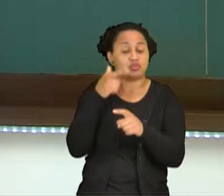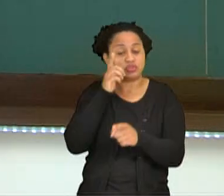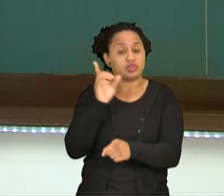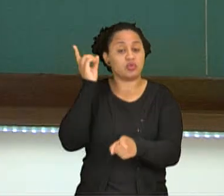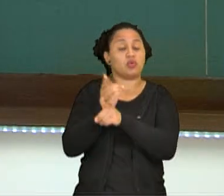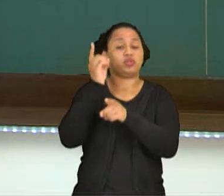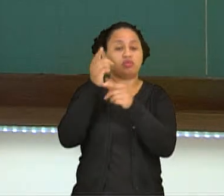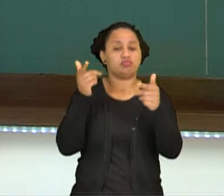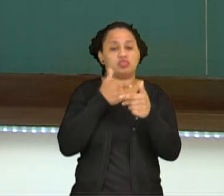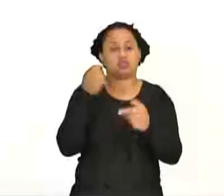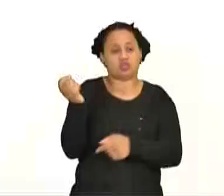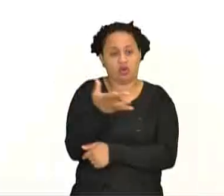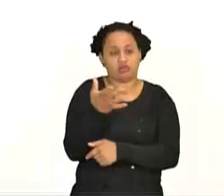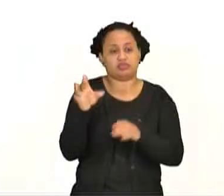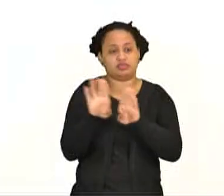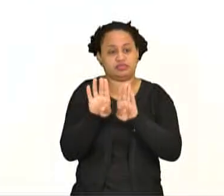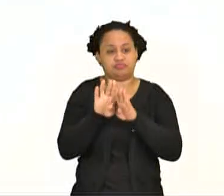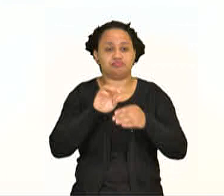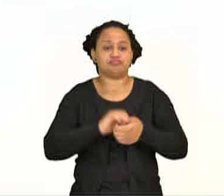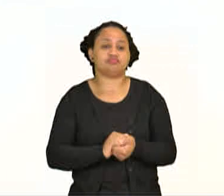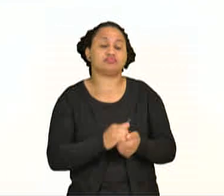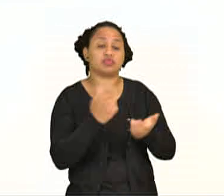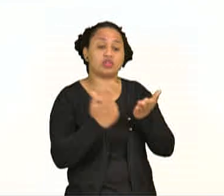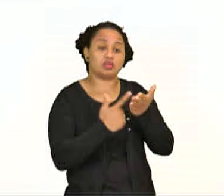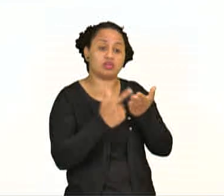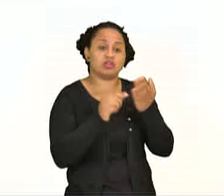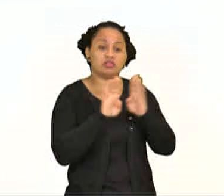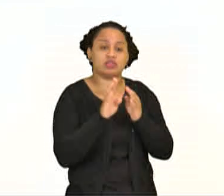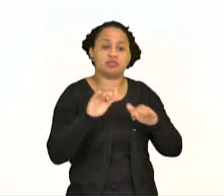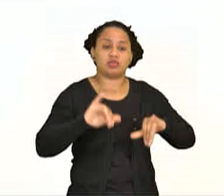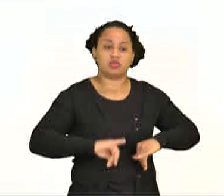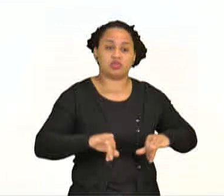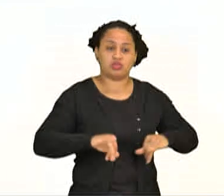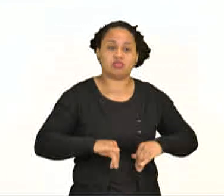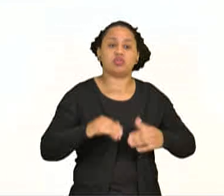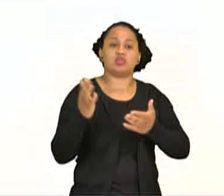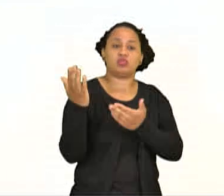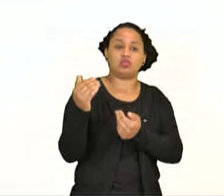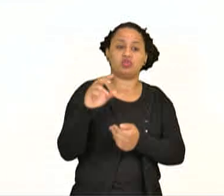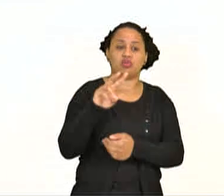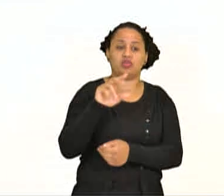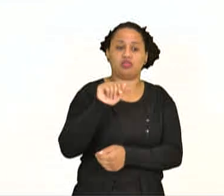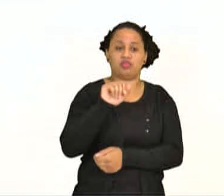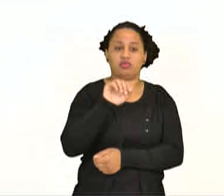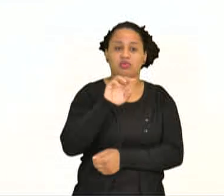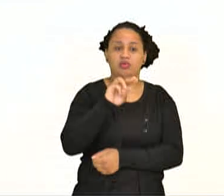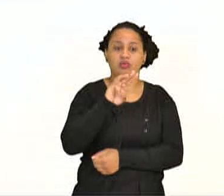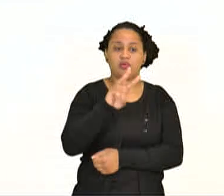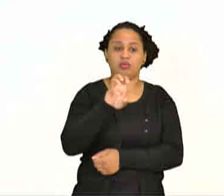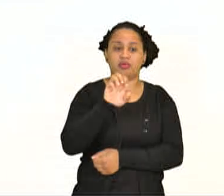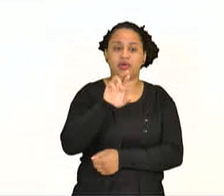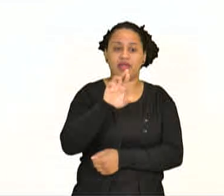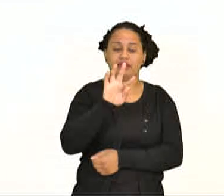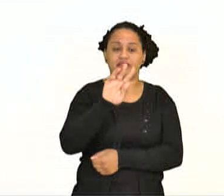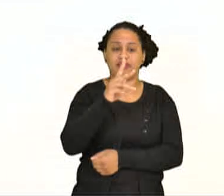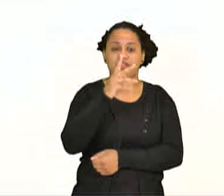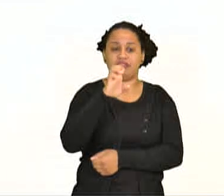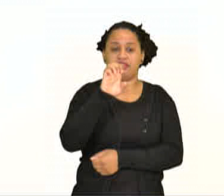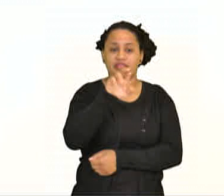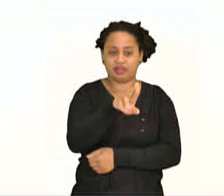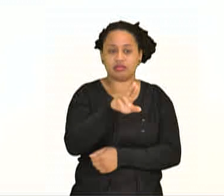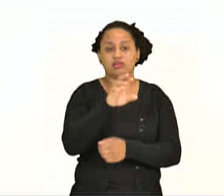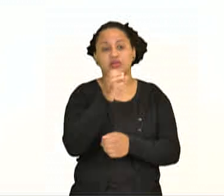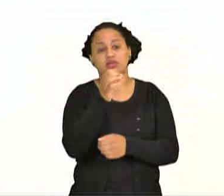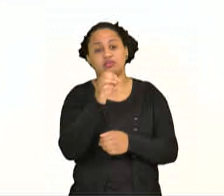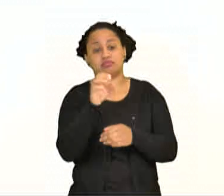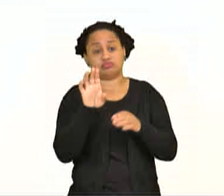descobertas também. O livro Os Sofrimentos do Jovem Werther e Joan Hogarth, ou